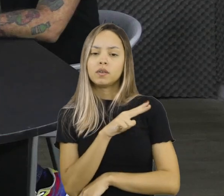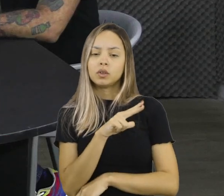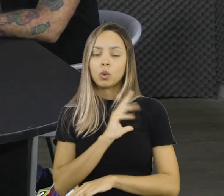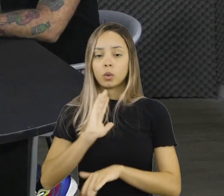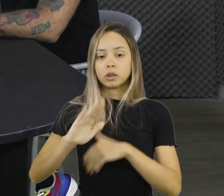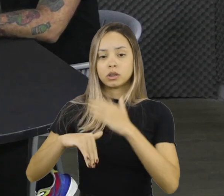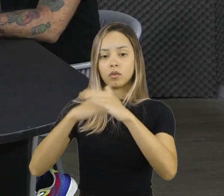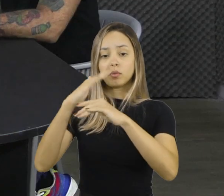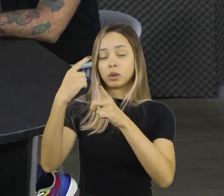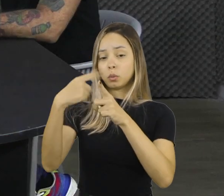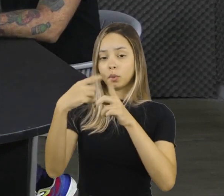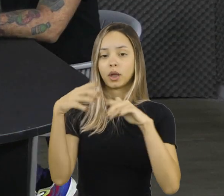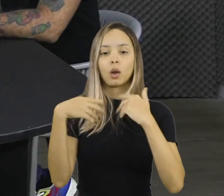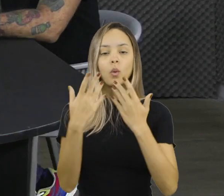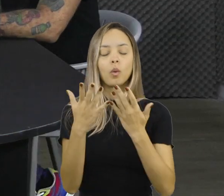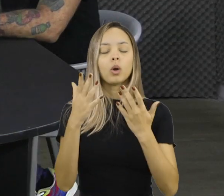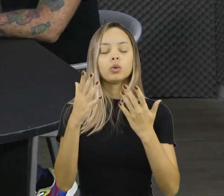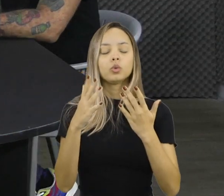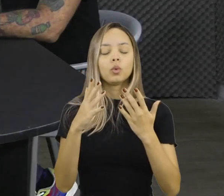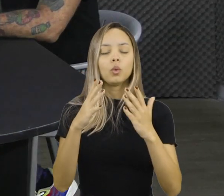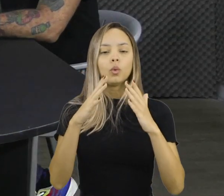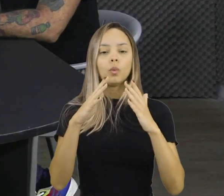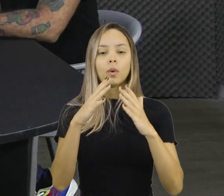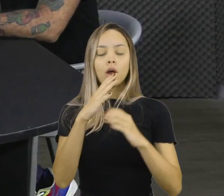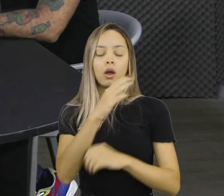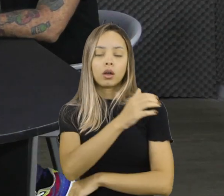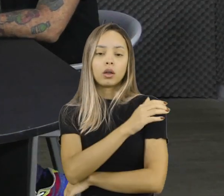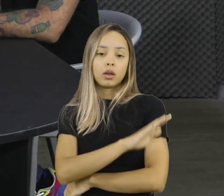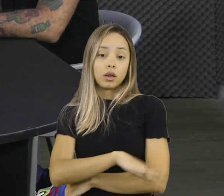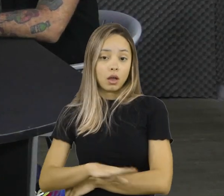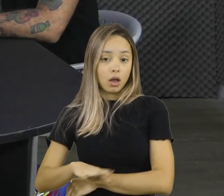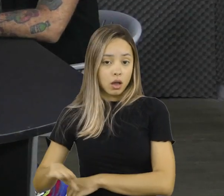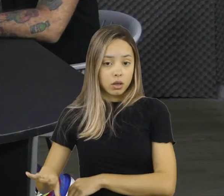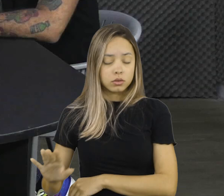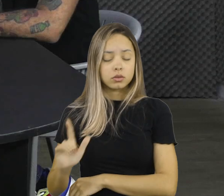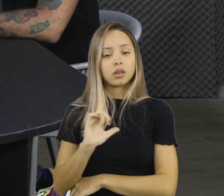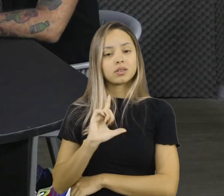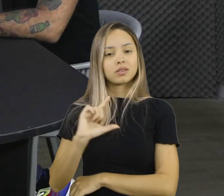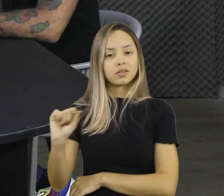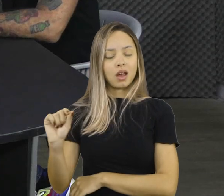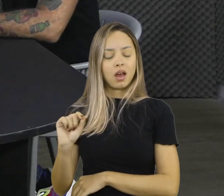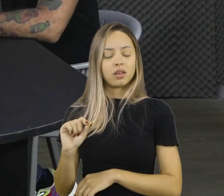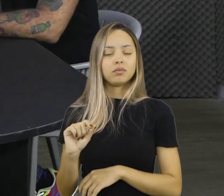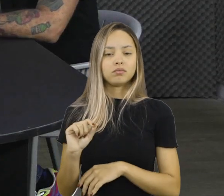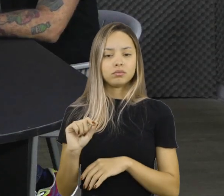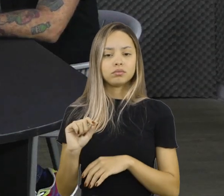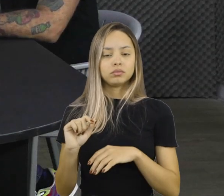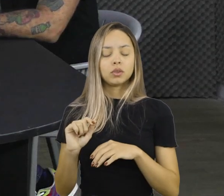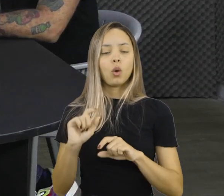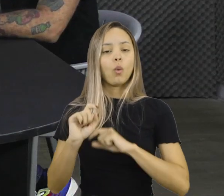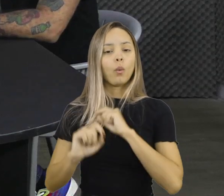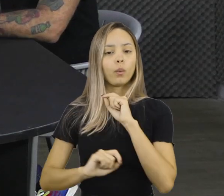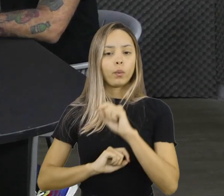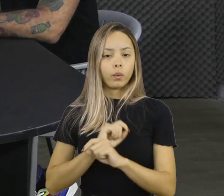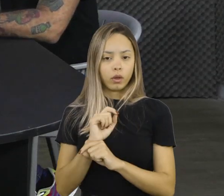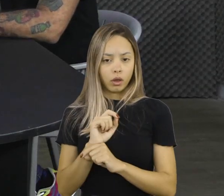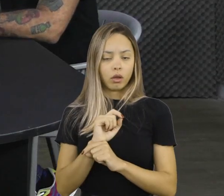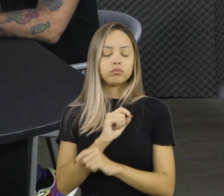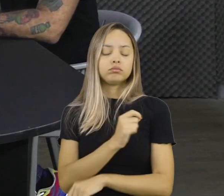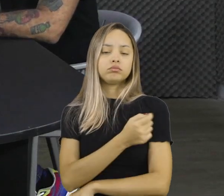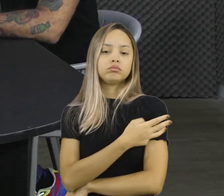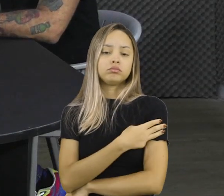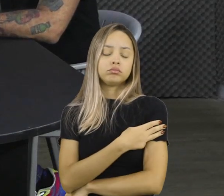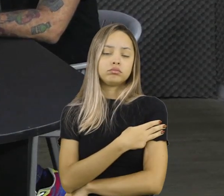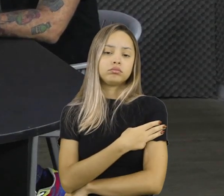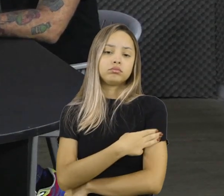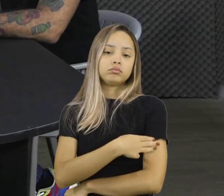criança por exemplo ela sai da educação infantil e ela vai para o ensino fundamental ela ela leva consigo